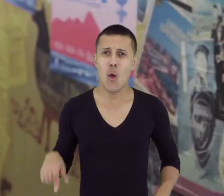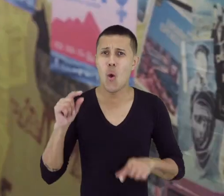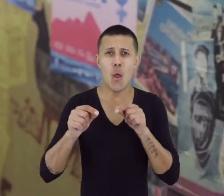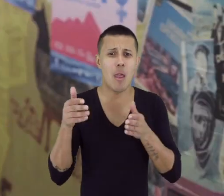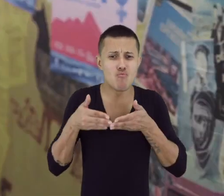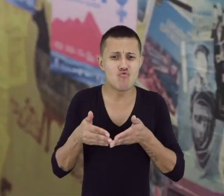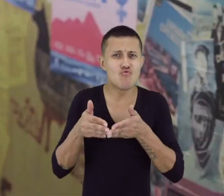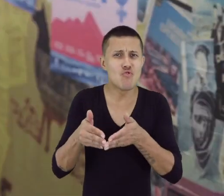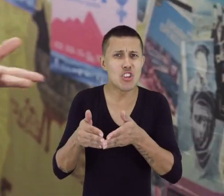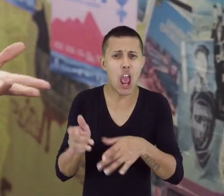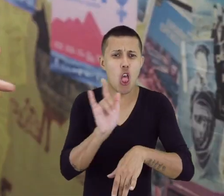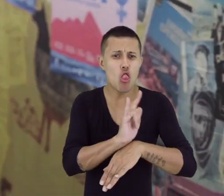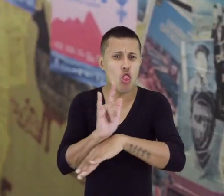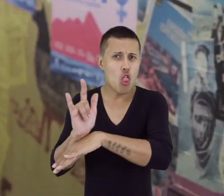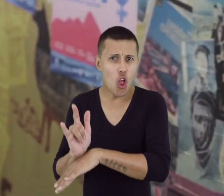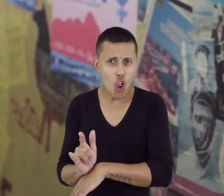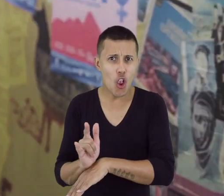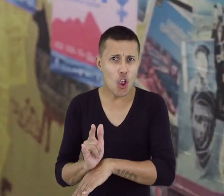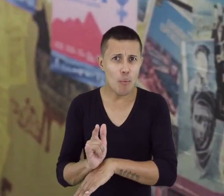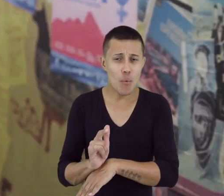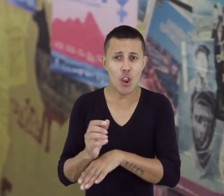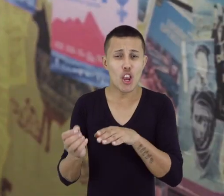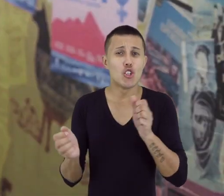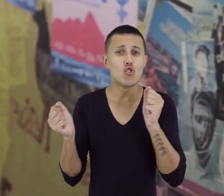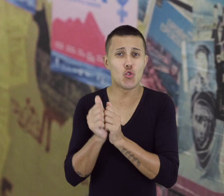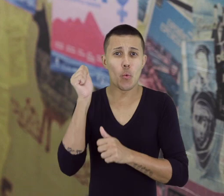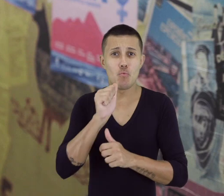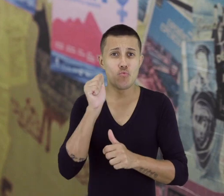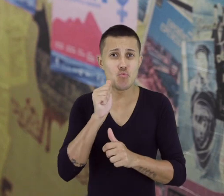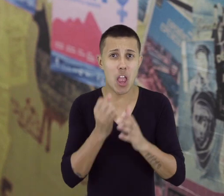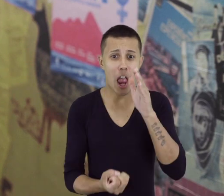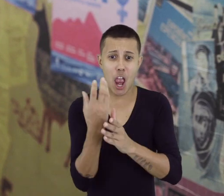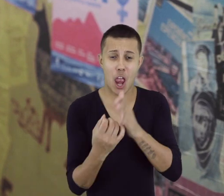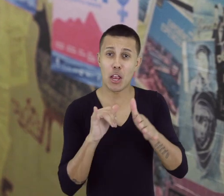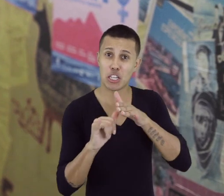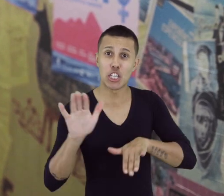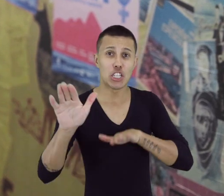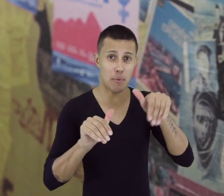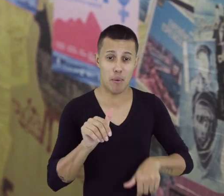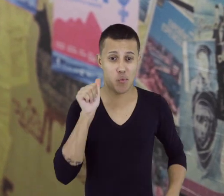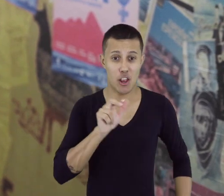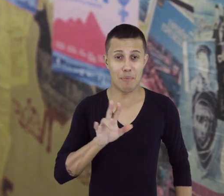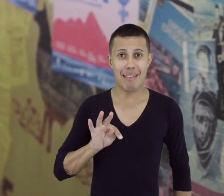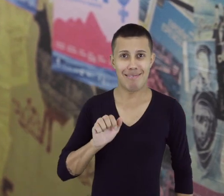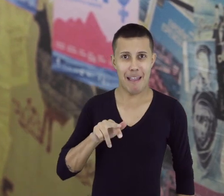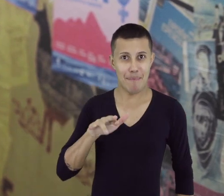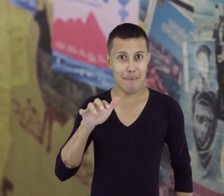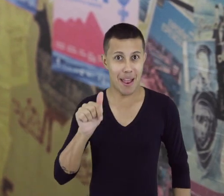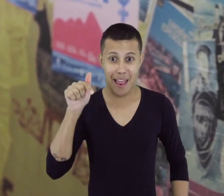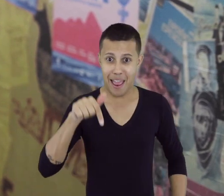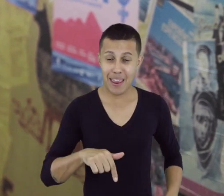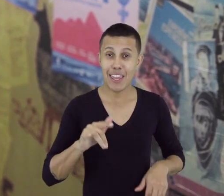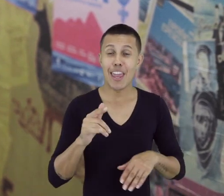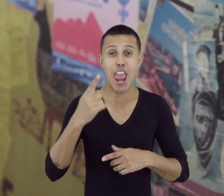O que uma navegadora faz num documentário com fundadoras de startups? Bom, quando a gente decidiu convidar a Tamara Klink para fazer parte